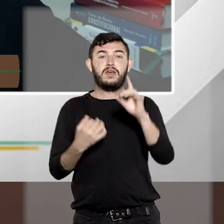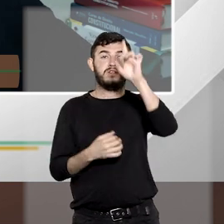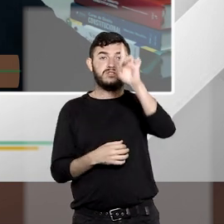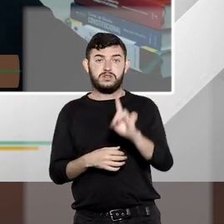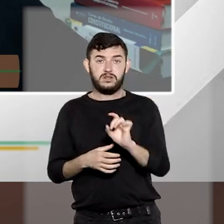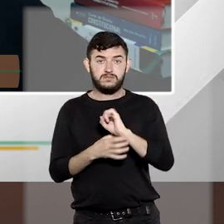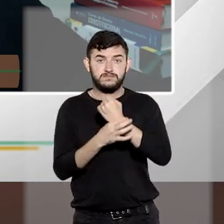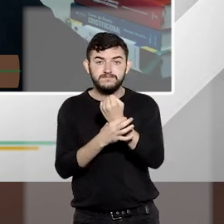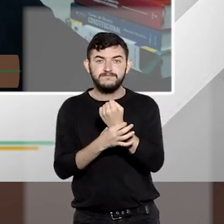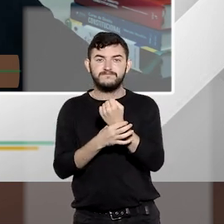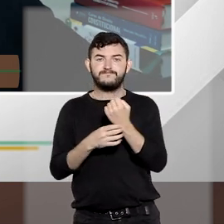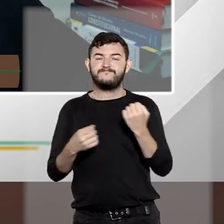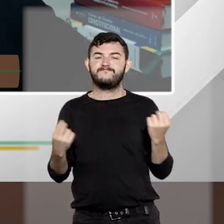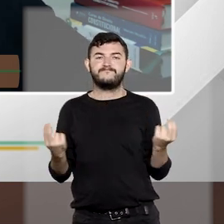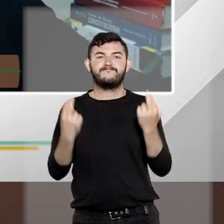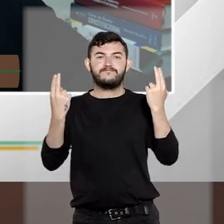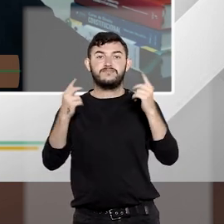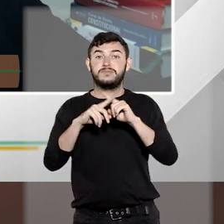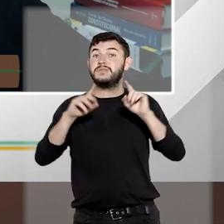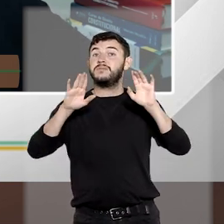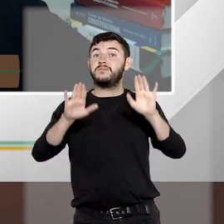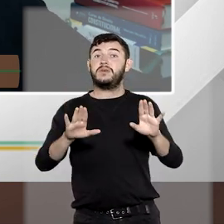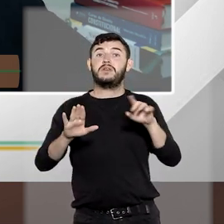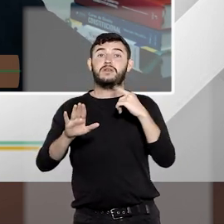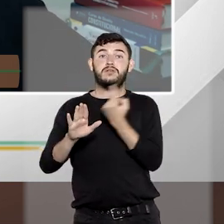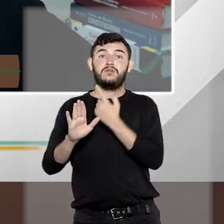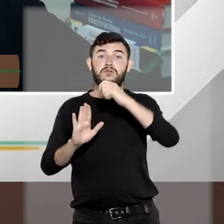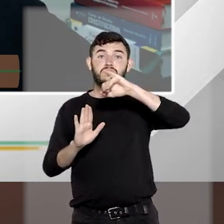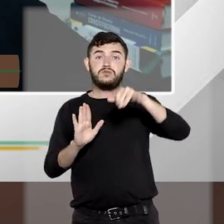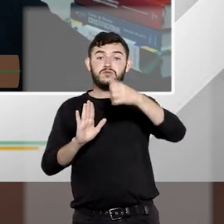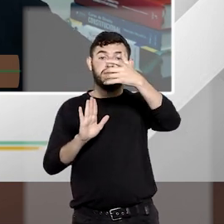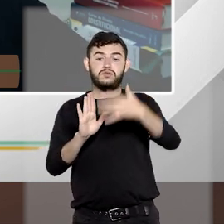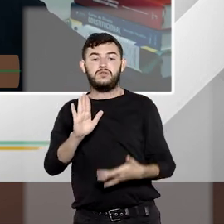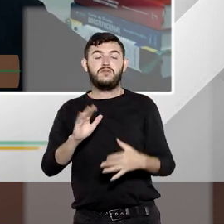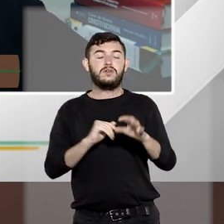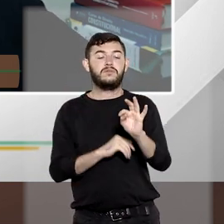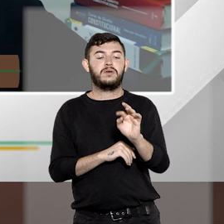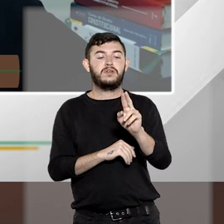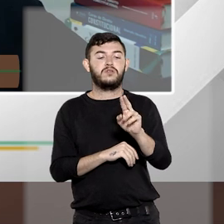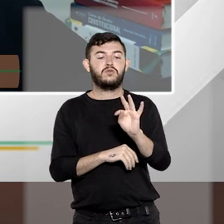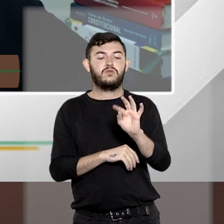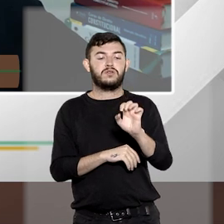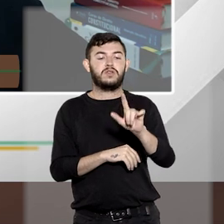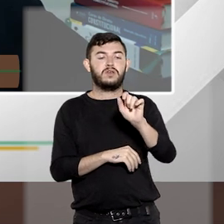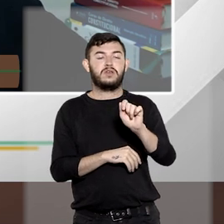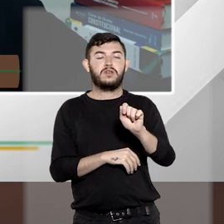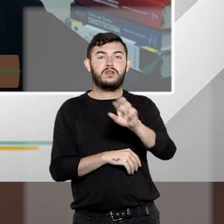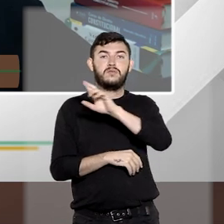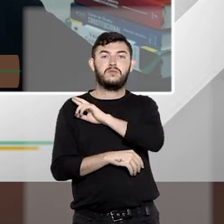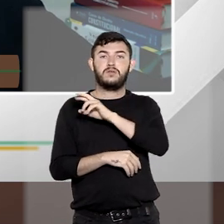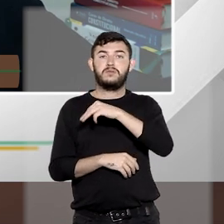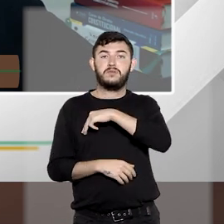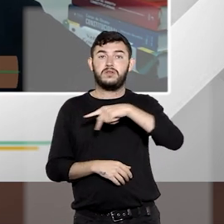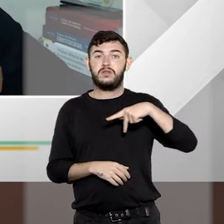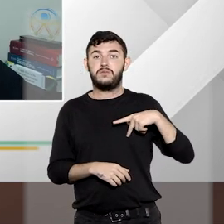direitos. E é por isso que justifica-se ainda mais a tutela protegida aí pelo Ministério Público, tá?